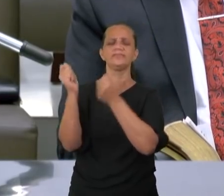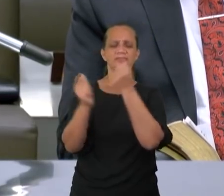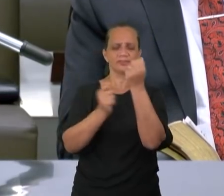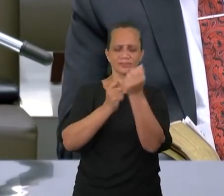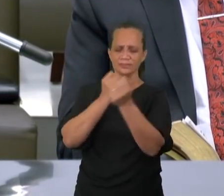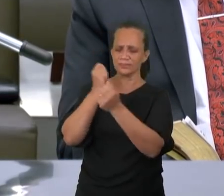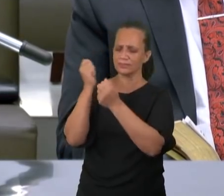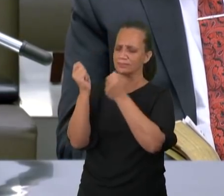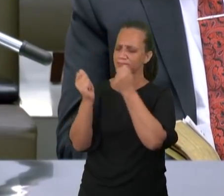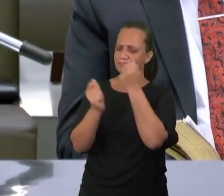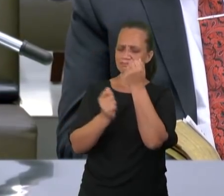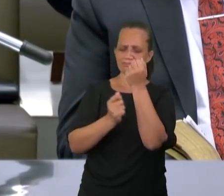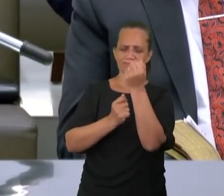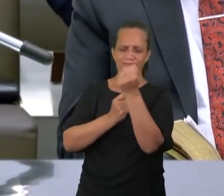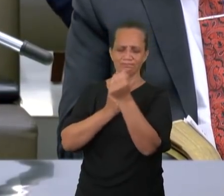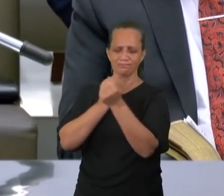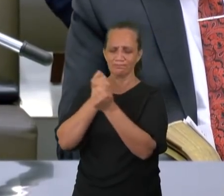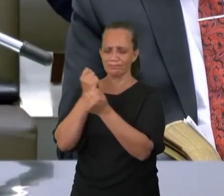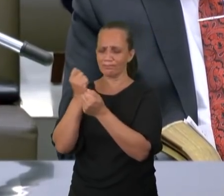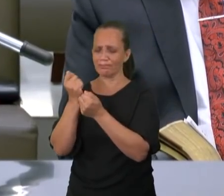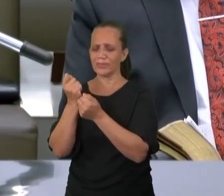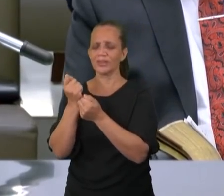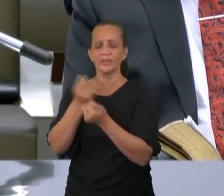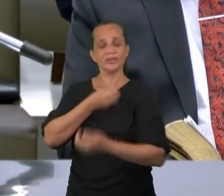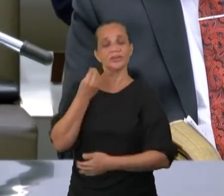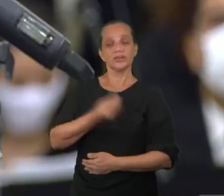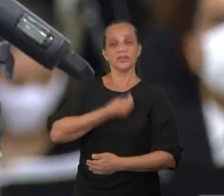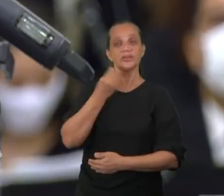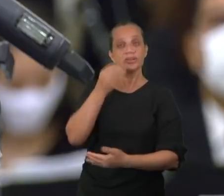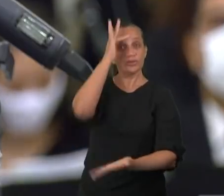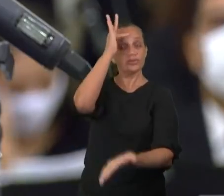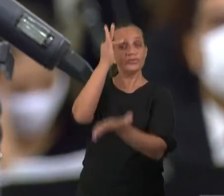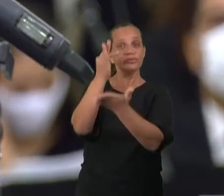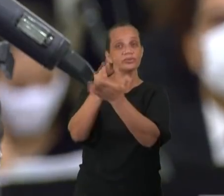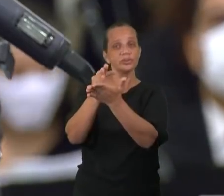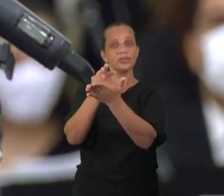Aleluia. Ele não vive por vista. Ele vive por fé.